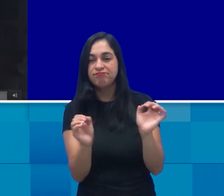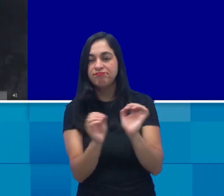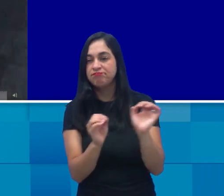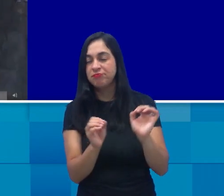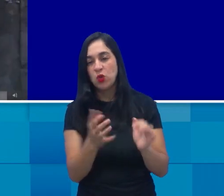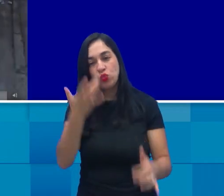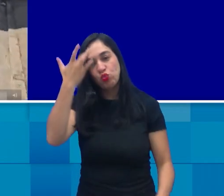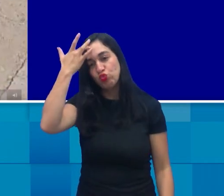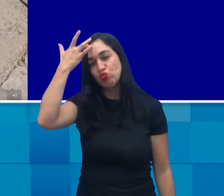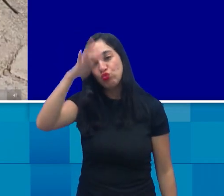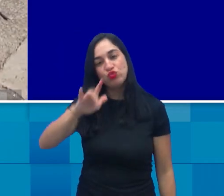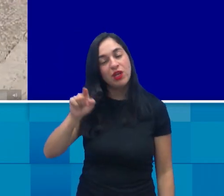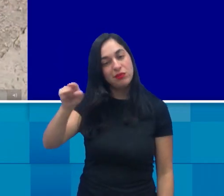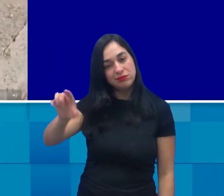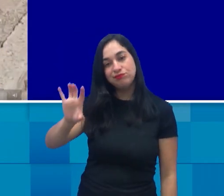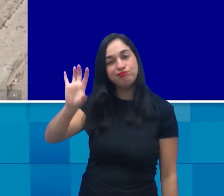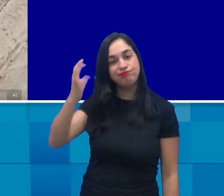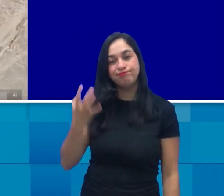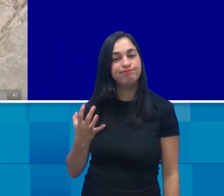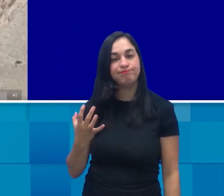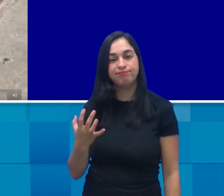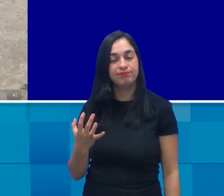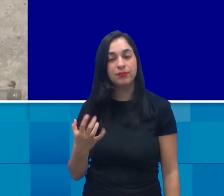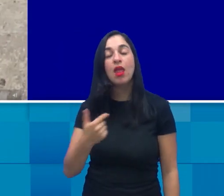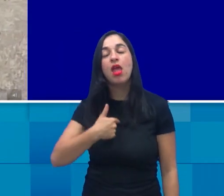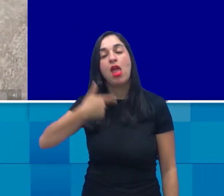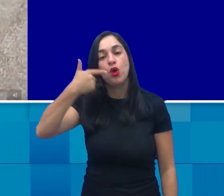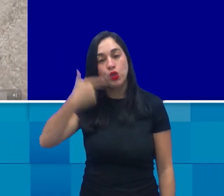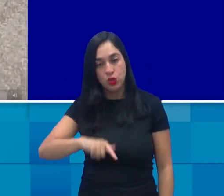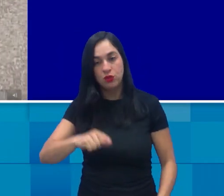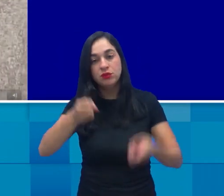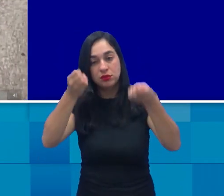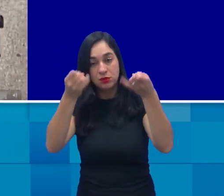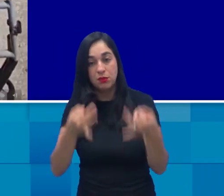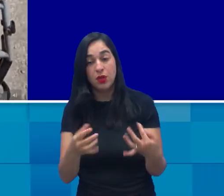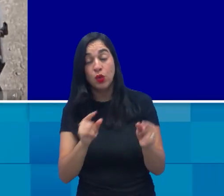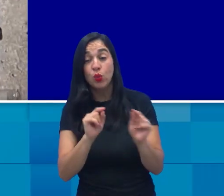pele. Volto a dizer, nós precisamos